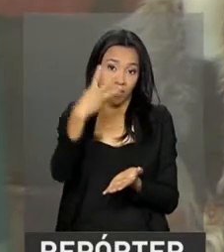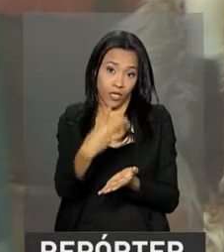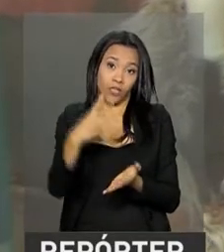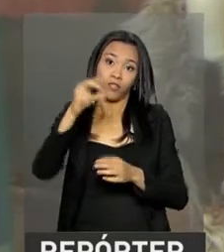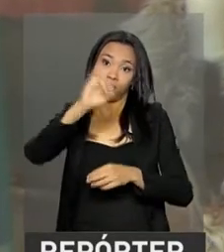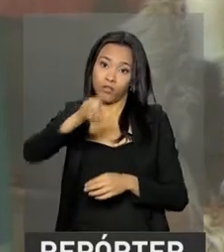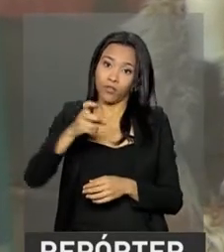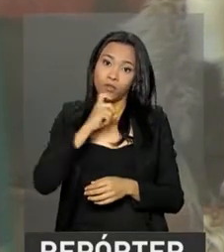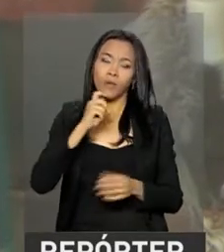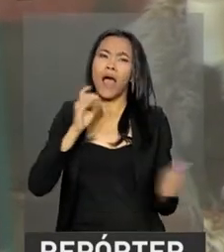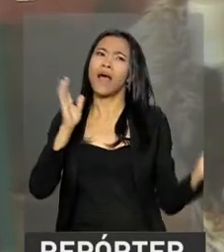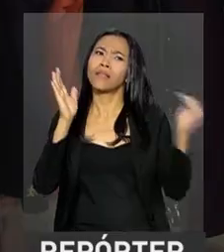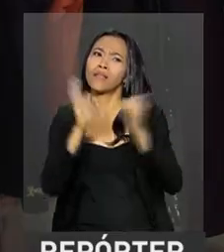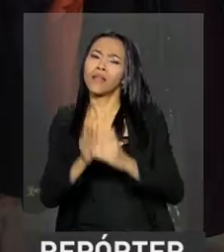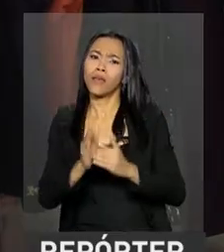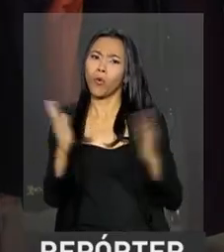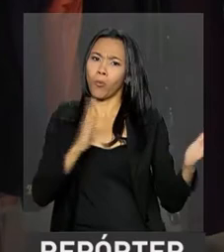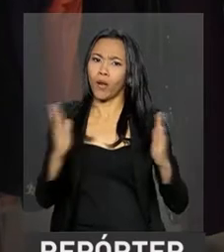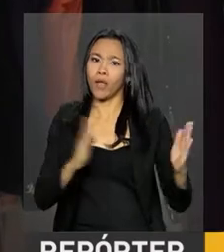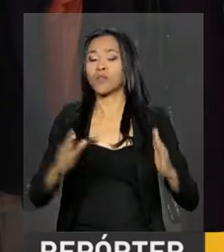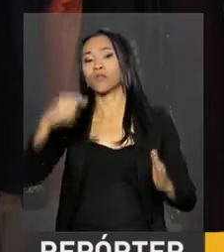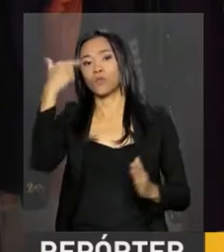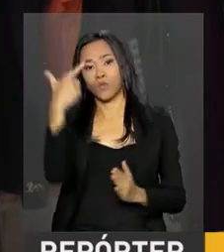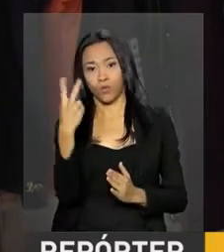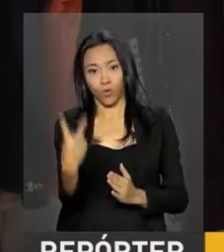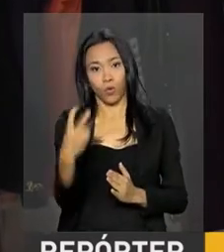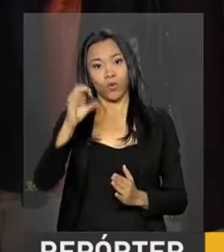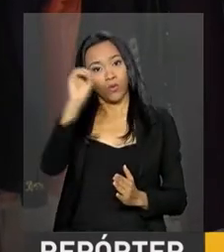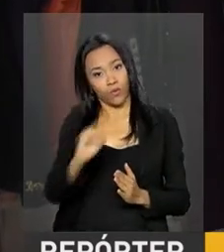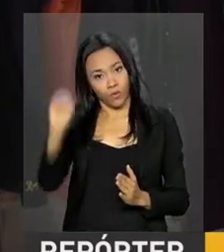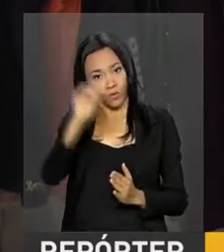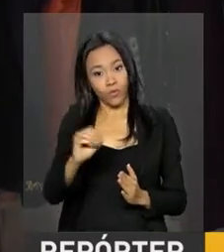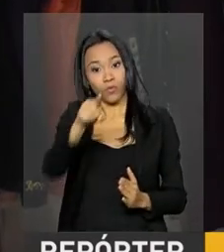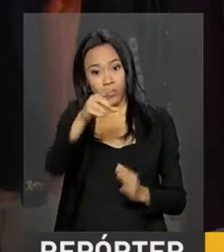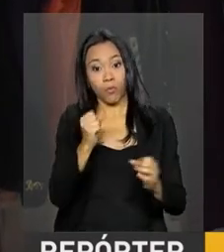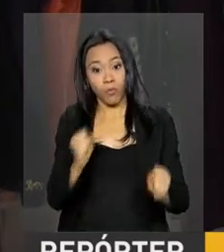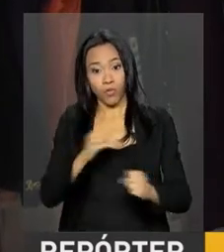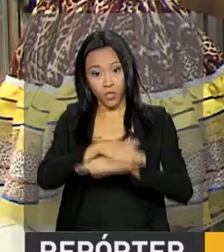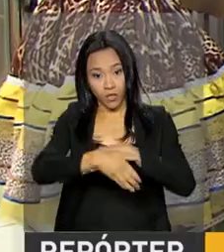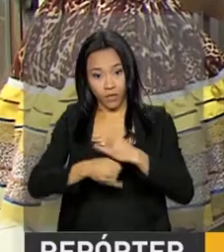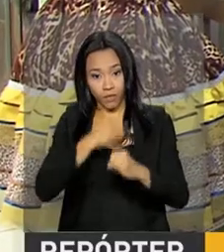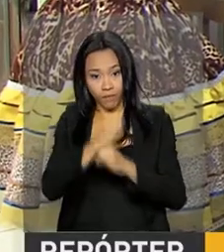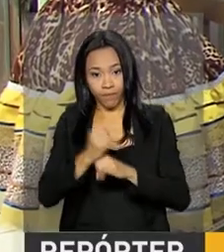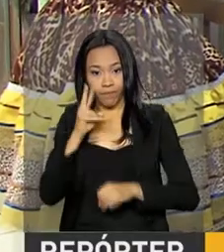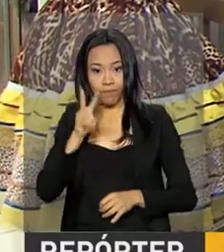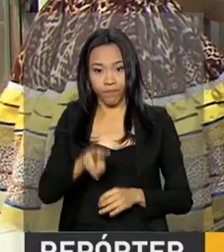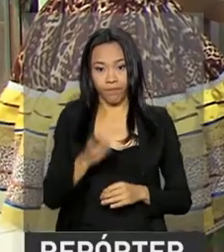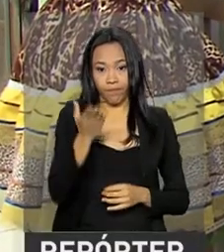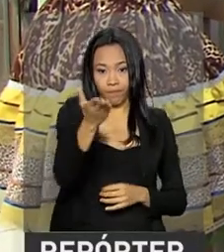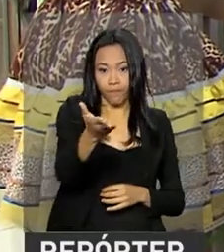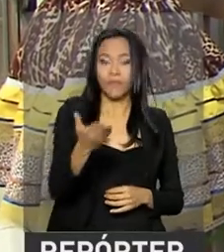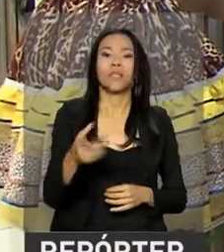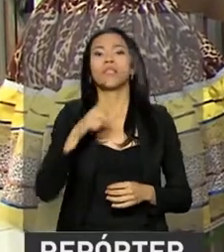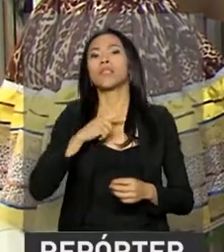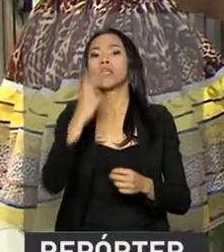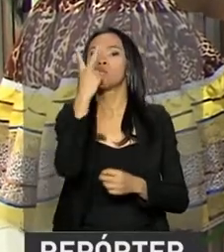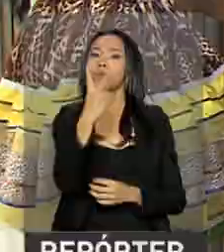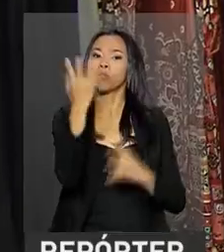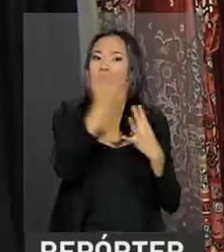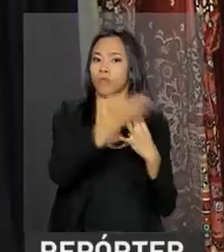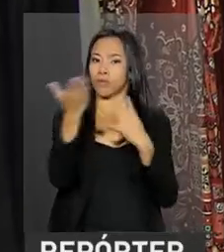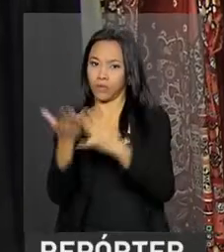2 de outubro pelo site da receita federal ou no portal do simples nacional serão dois tipos de parcelamento